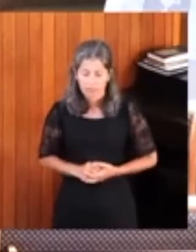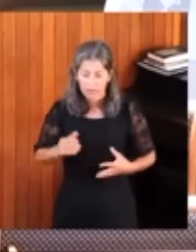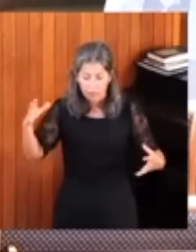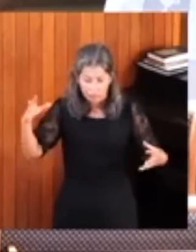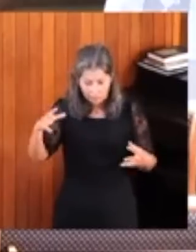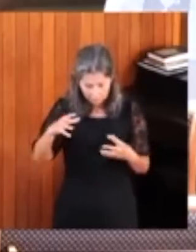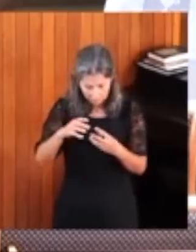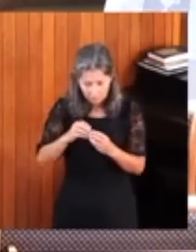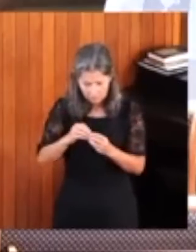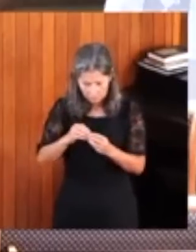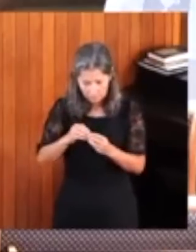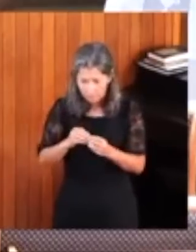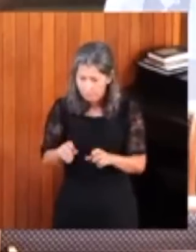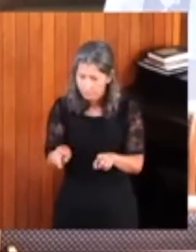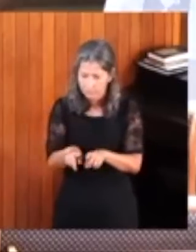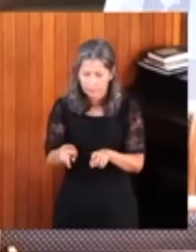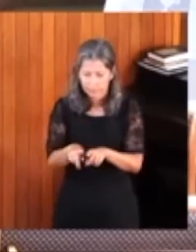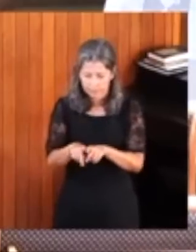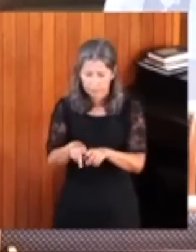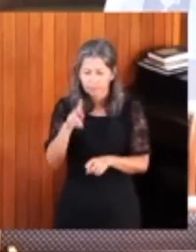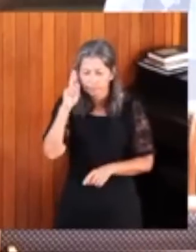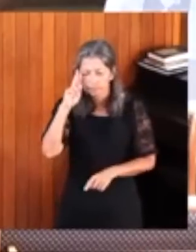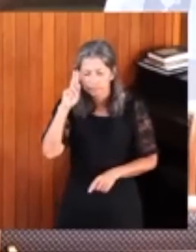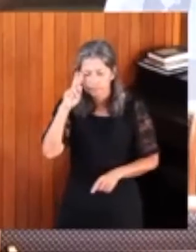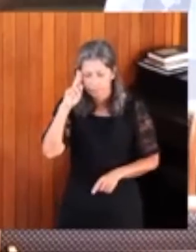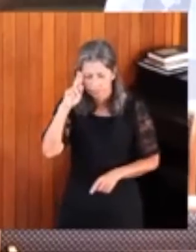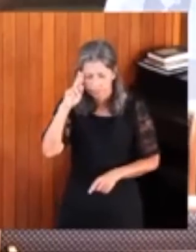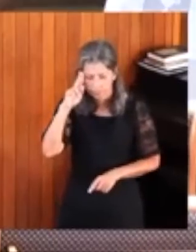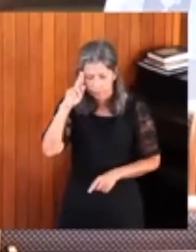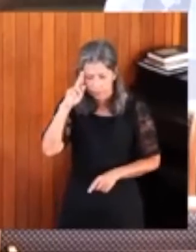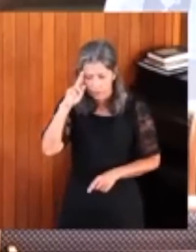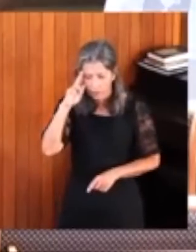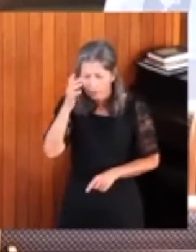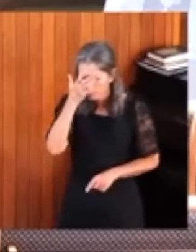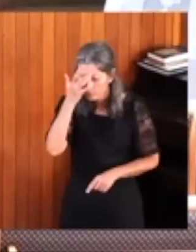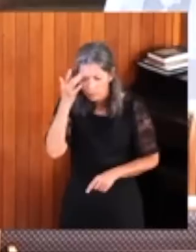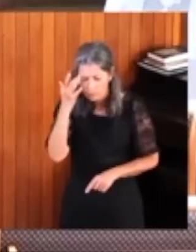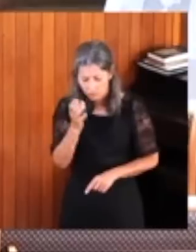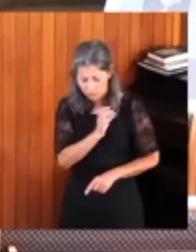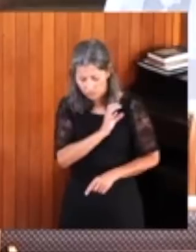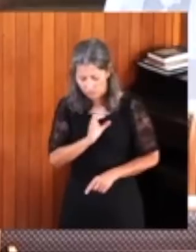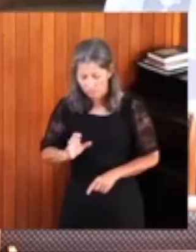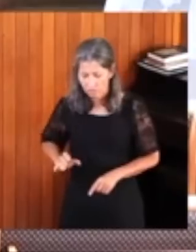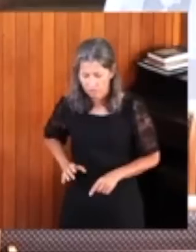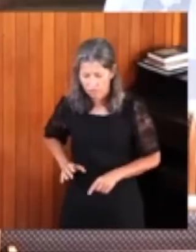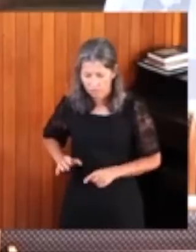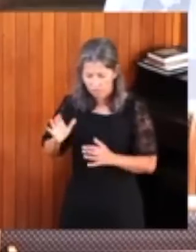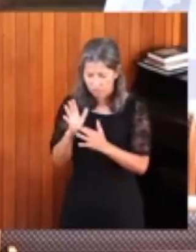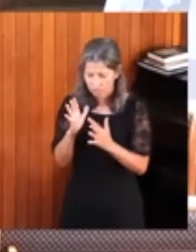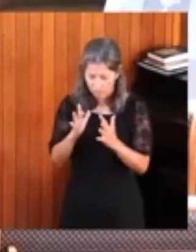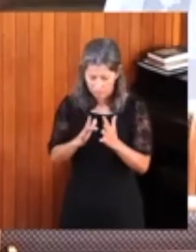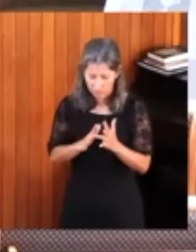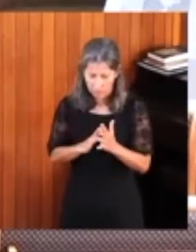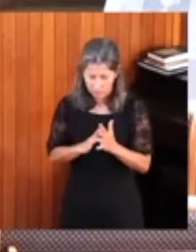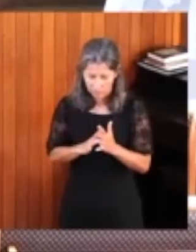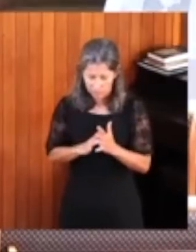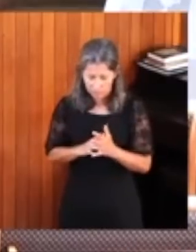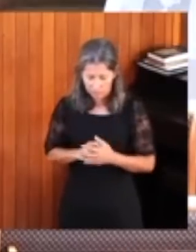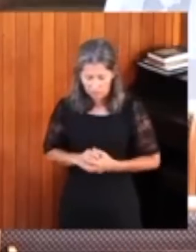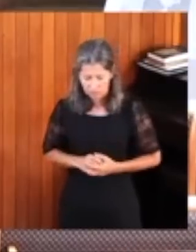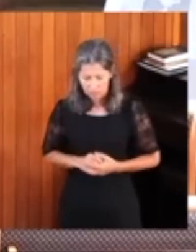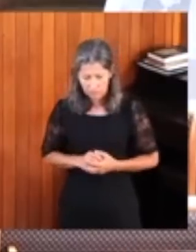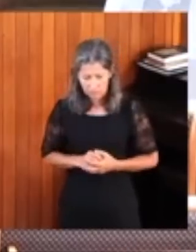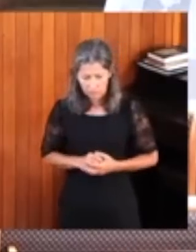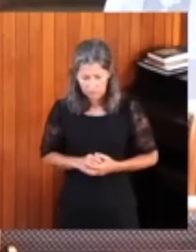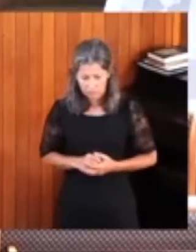tratam da história do cristianismo, da história da igreja, da história do mundo, em fases, em etapas. Na verdade, os selos e as